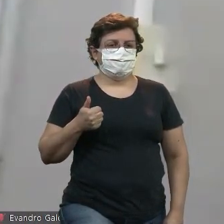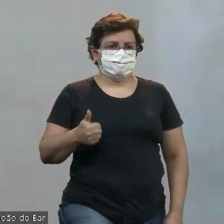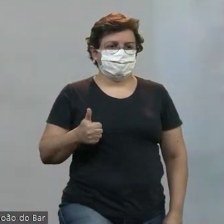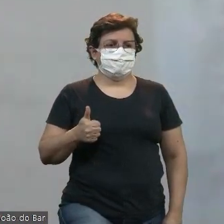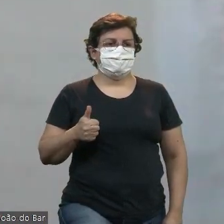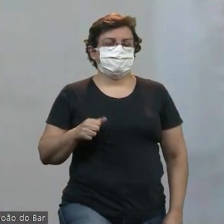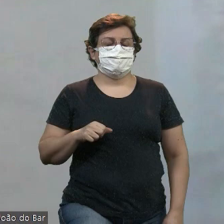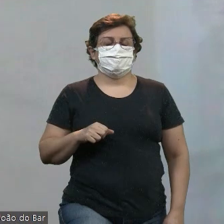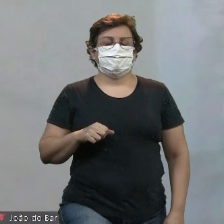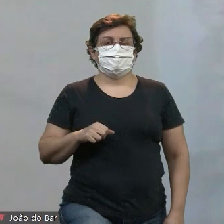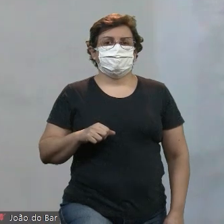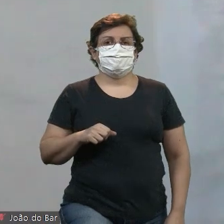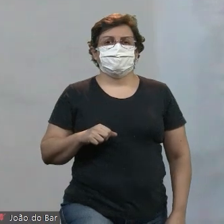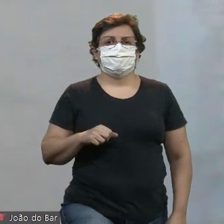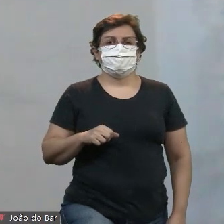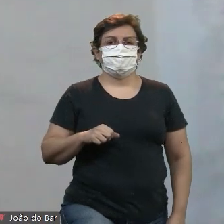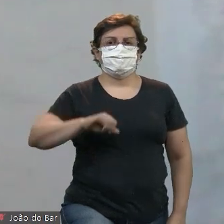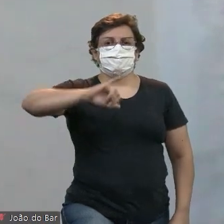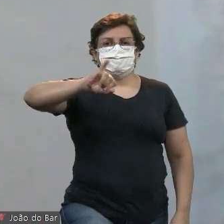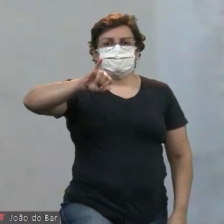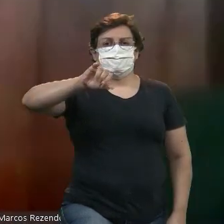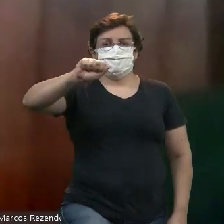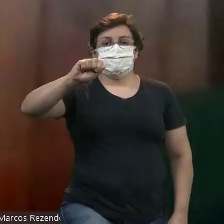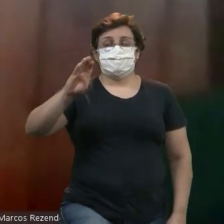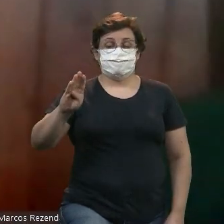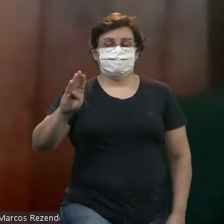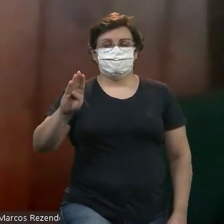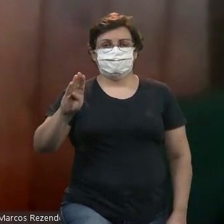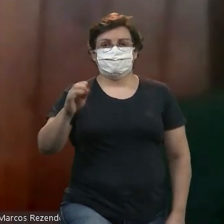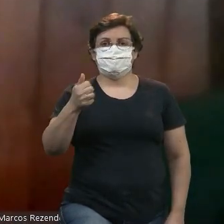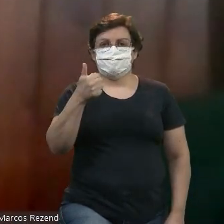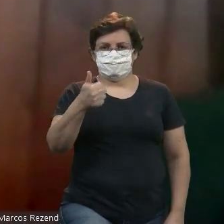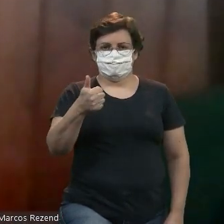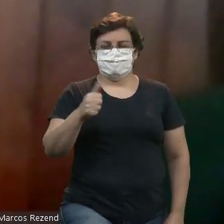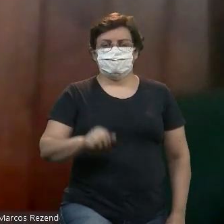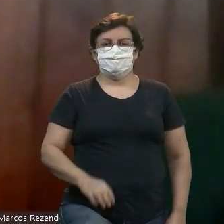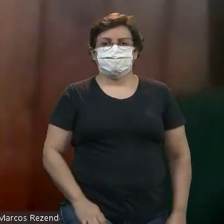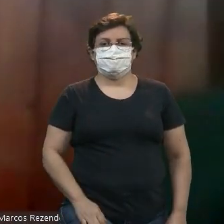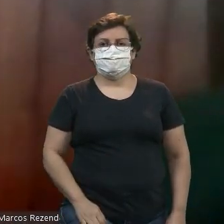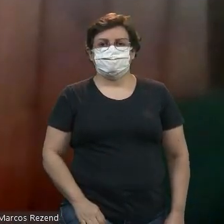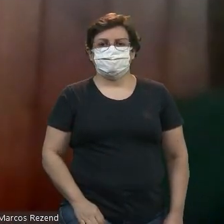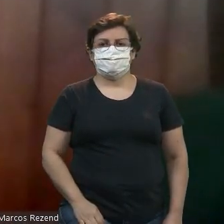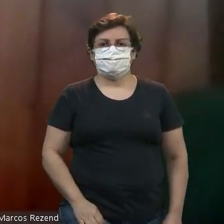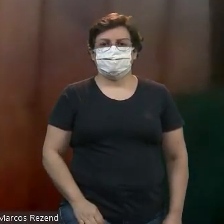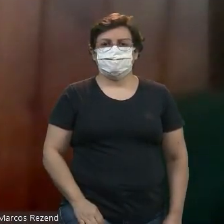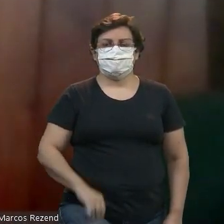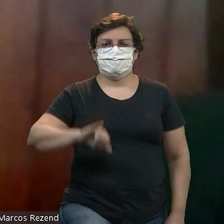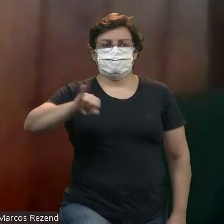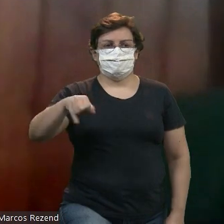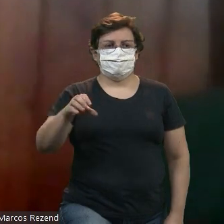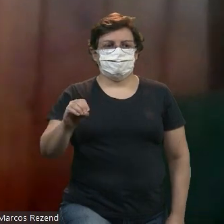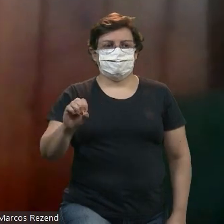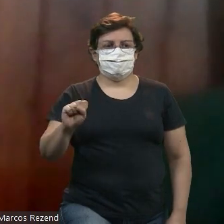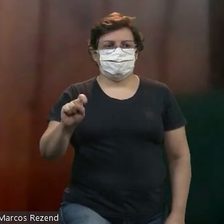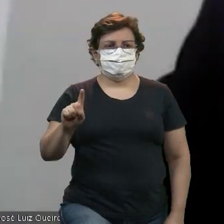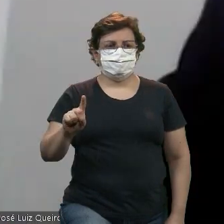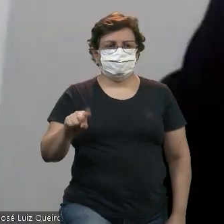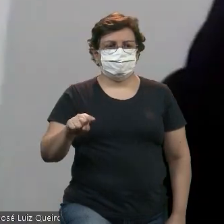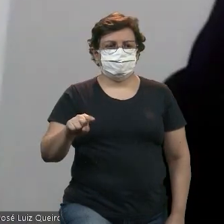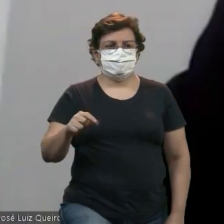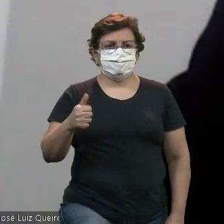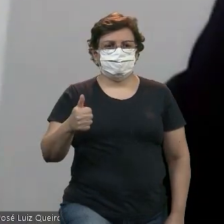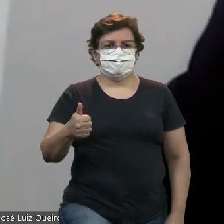Sim. Vereador José Carlos Albuquerque. Sim. Vereador José Luiz Queiroz. Sim.